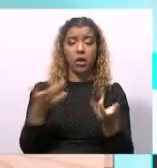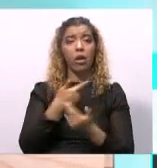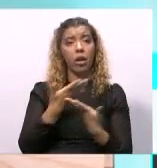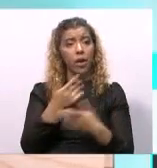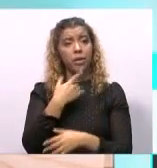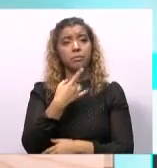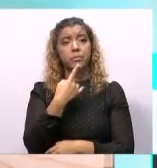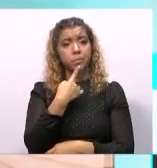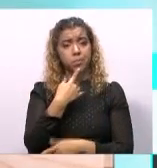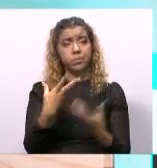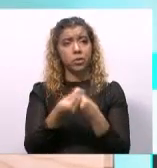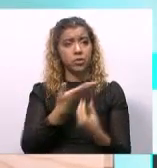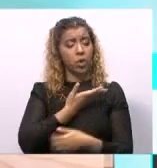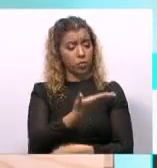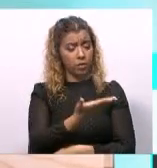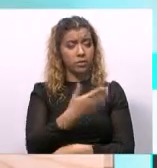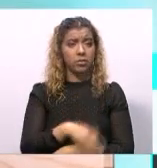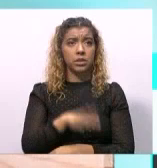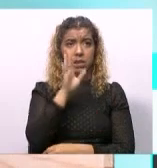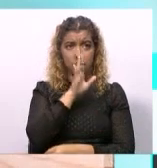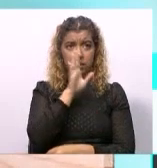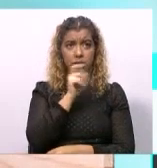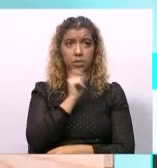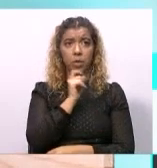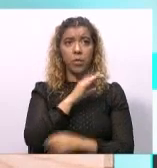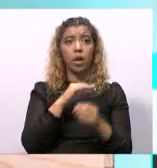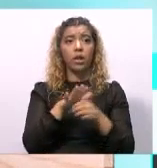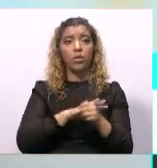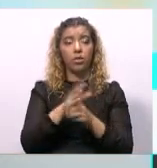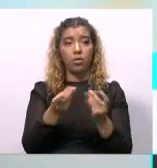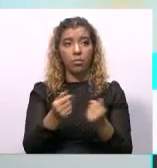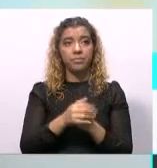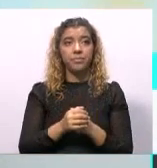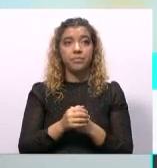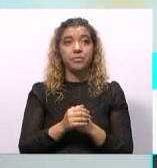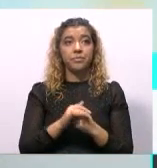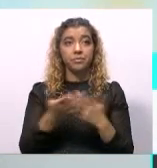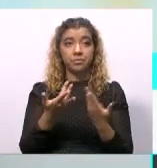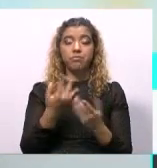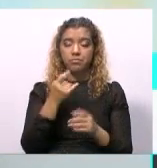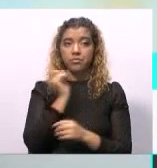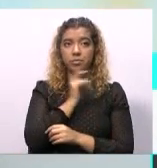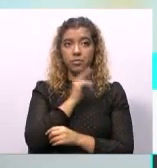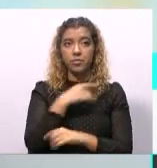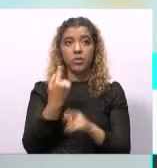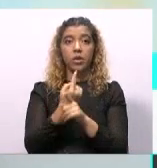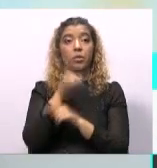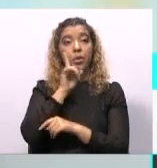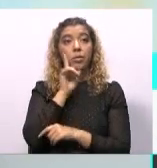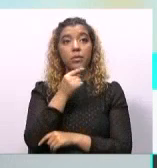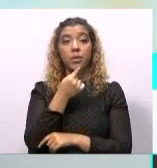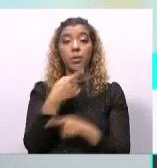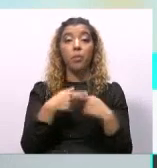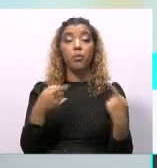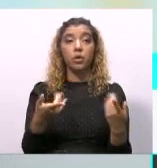precisamente perceber com a doutora Liliana se teremos aqui uma solução indicada para o seu caso. Exatamente. É possível, sim. O importante será sempre perceber esta